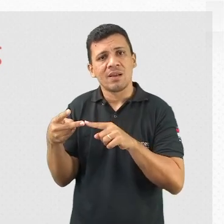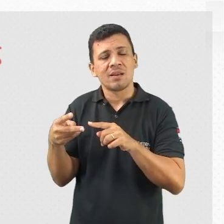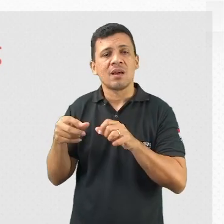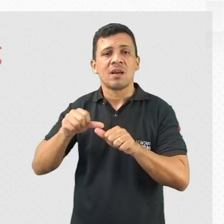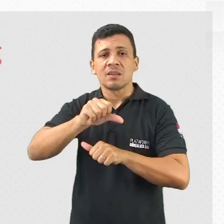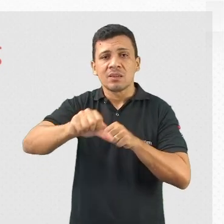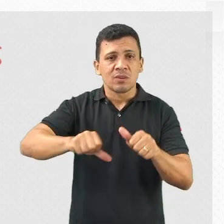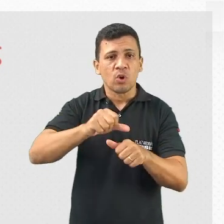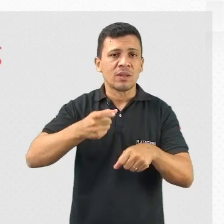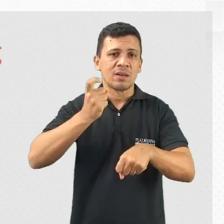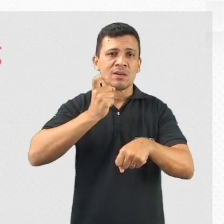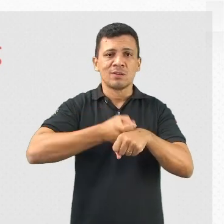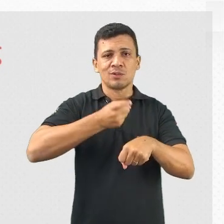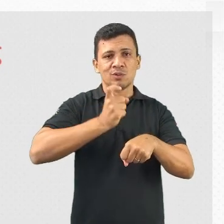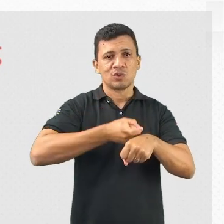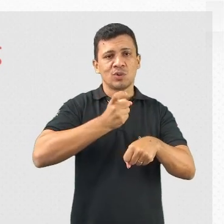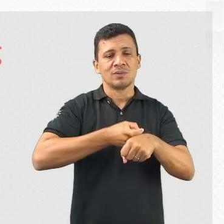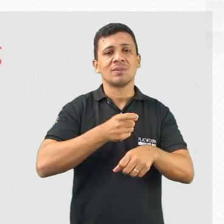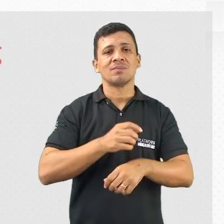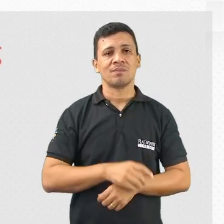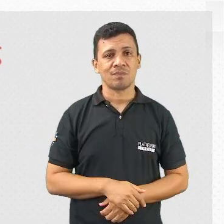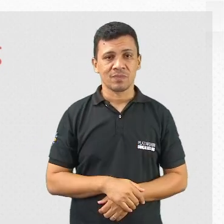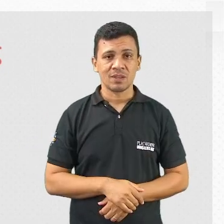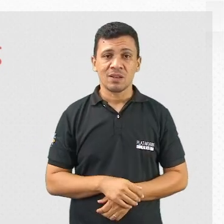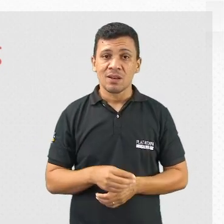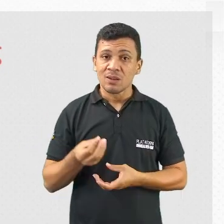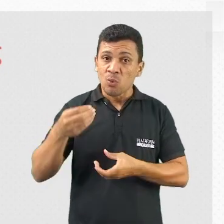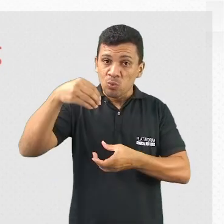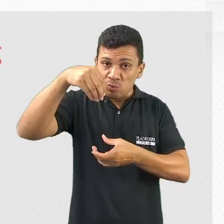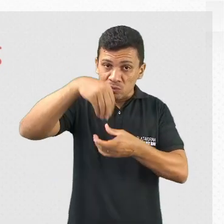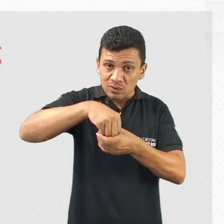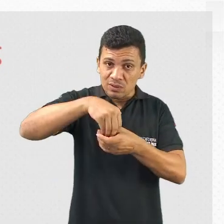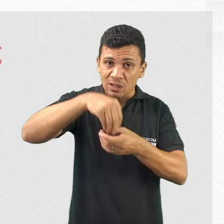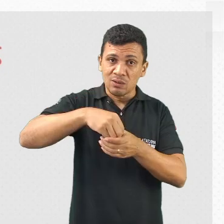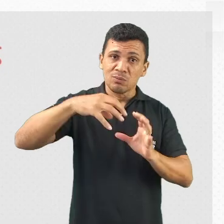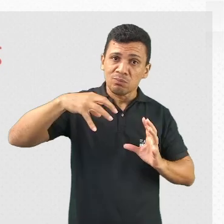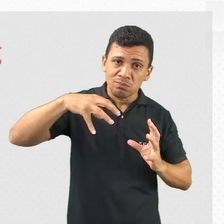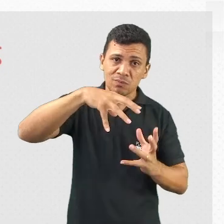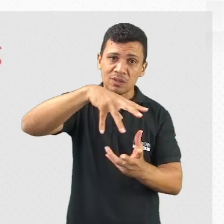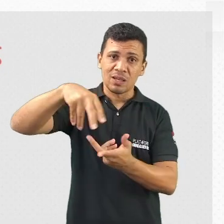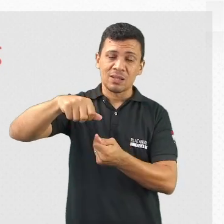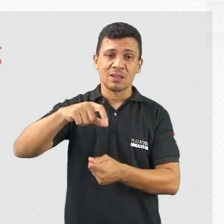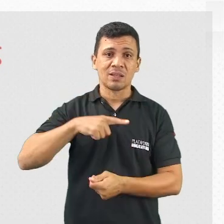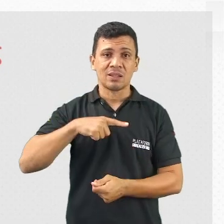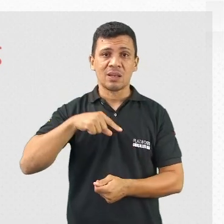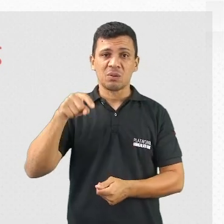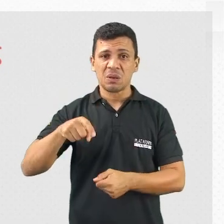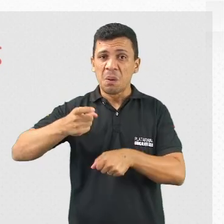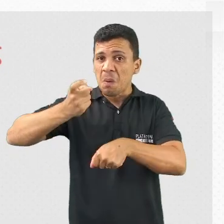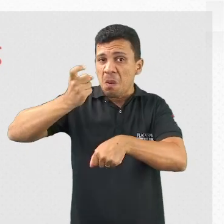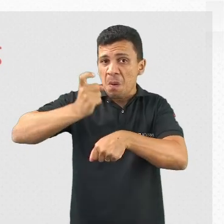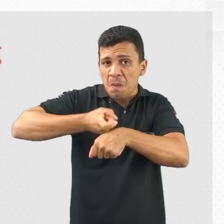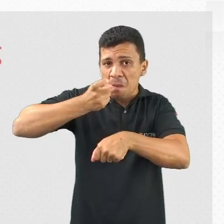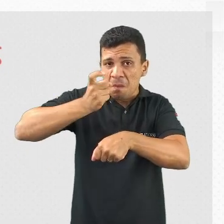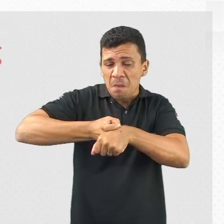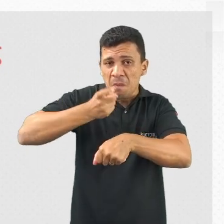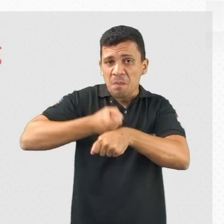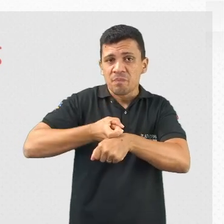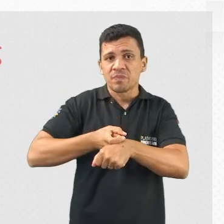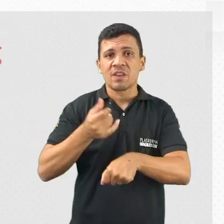torna sólido, gente. Então, no centro da Terra, nós temos uma grande bola de ferro chamada